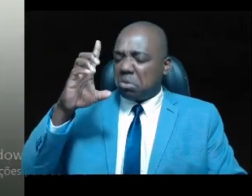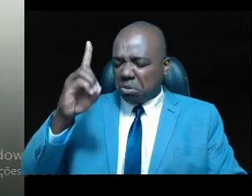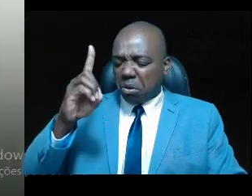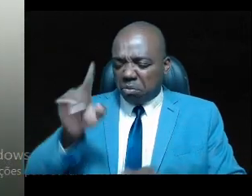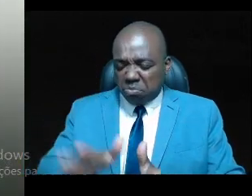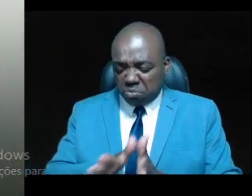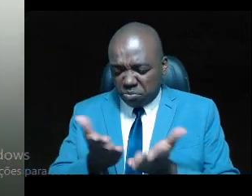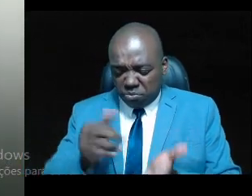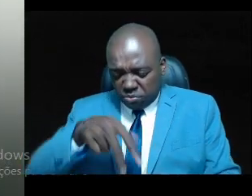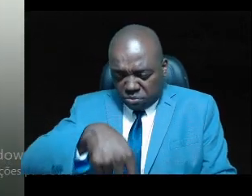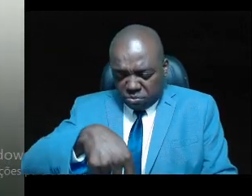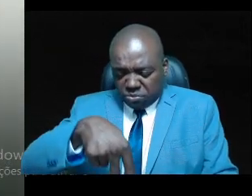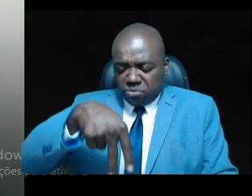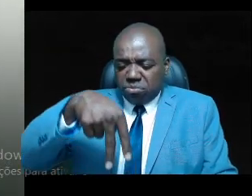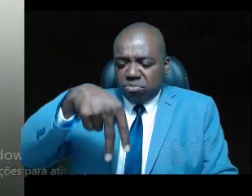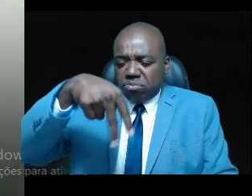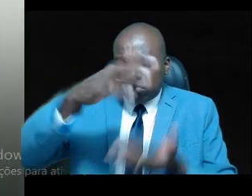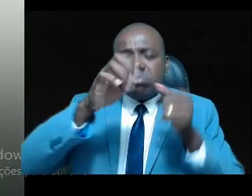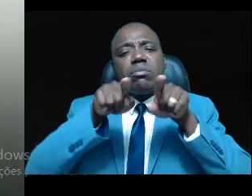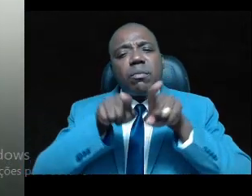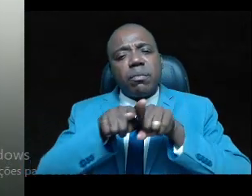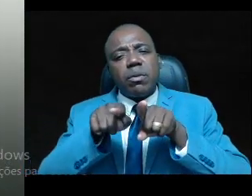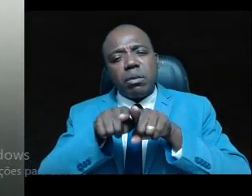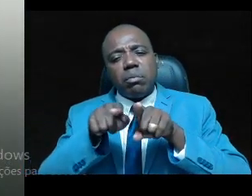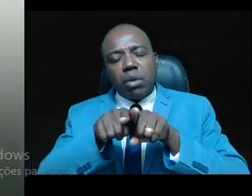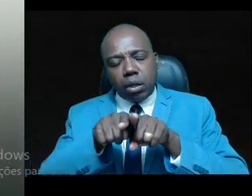ressuscitar. E daí também, em